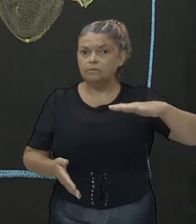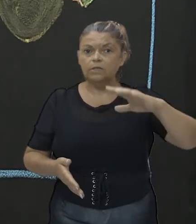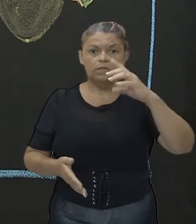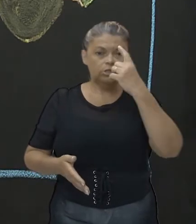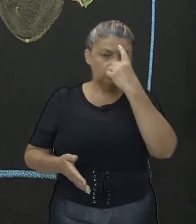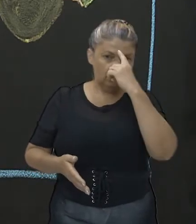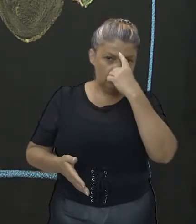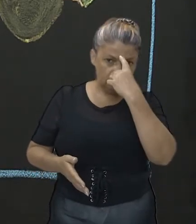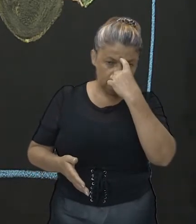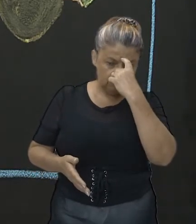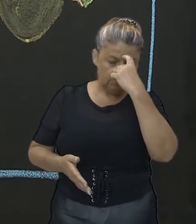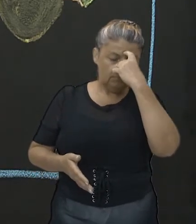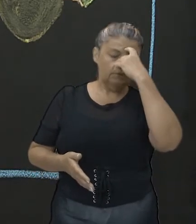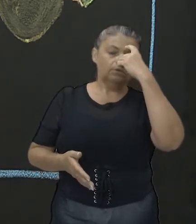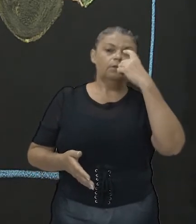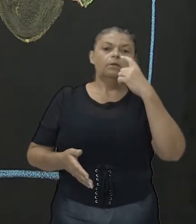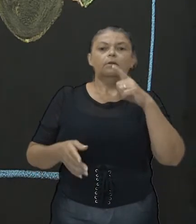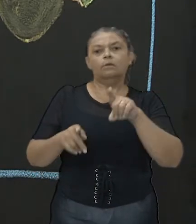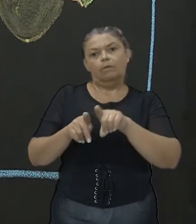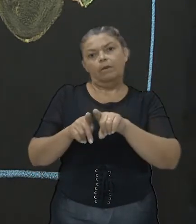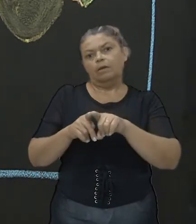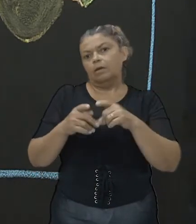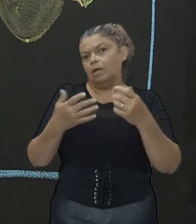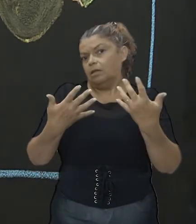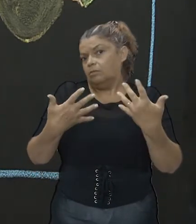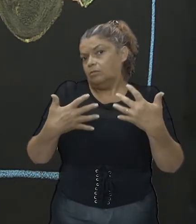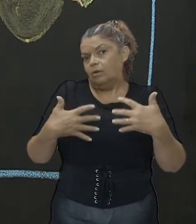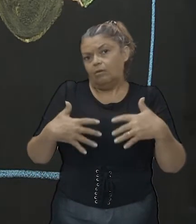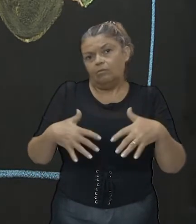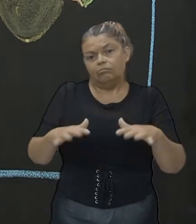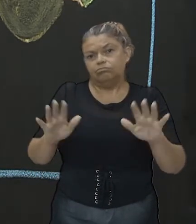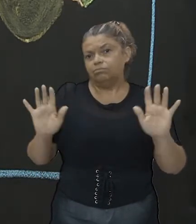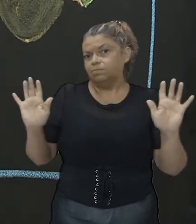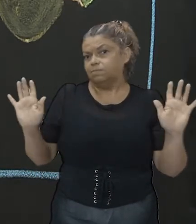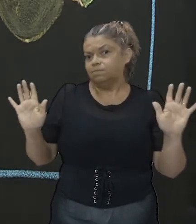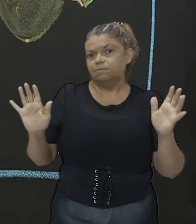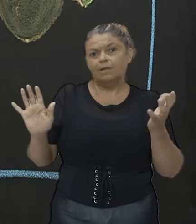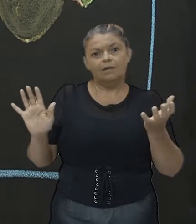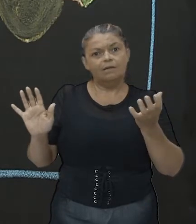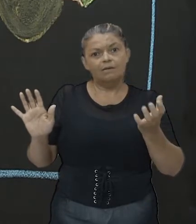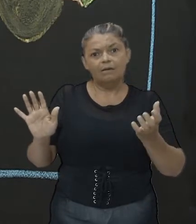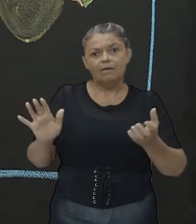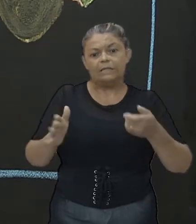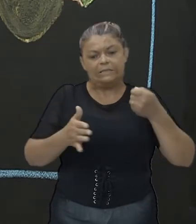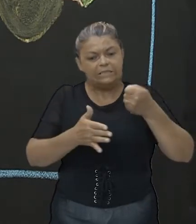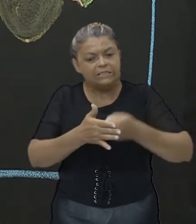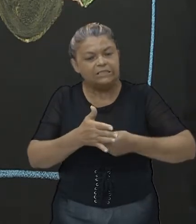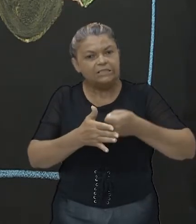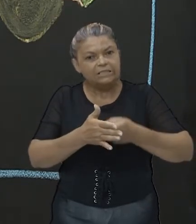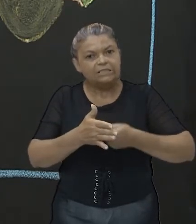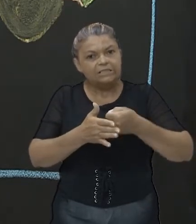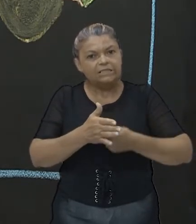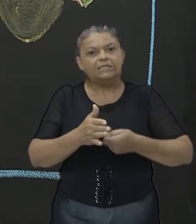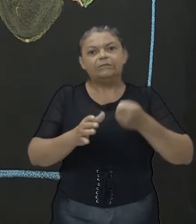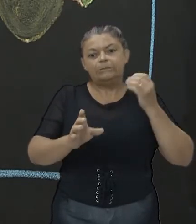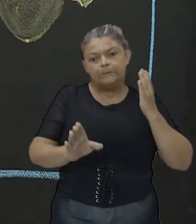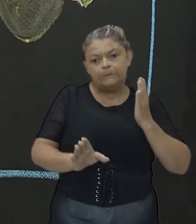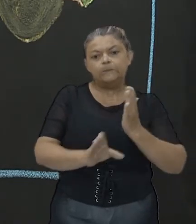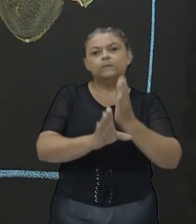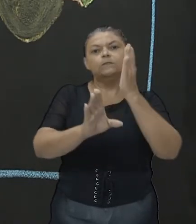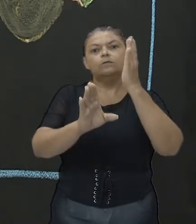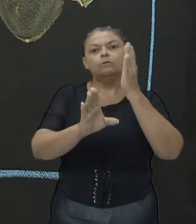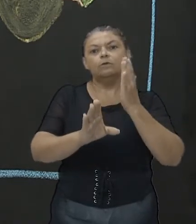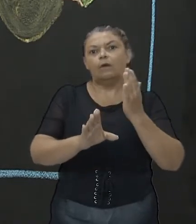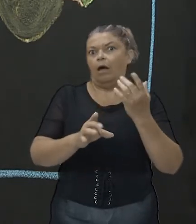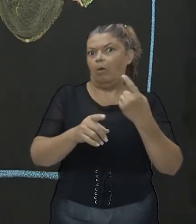indianos, por questões de recursos naturais, acabam ali buscando a sua soberania, dizendo que aquilo ali é